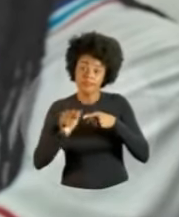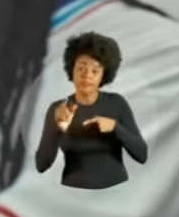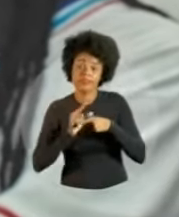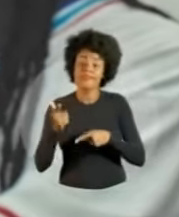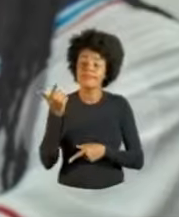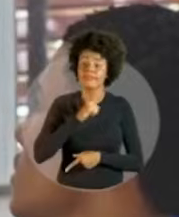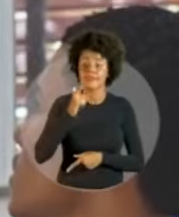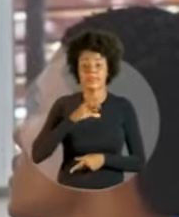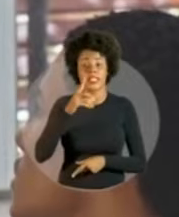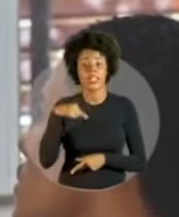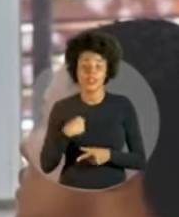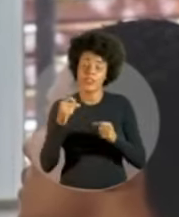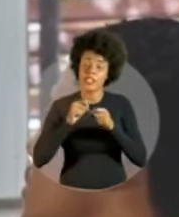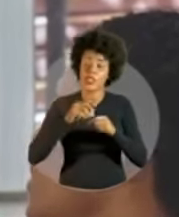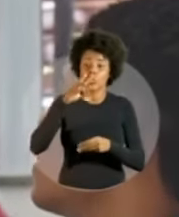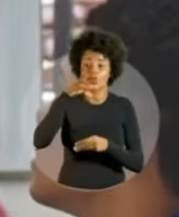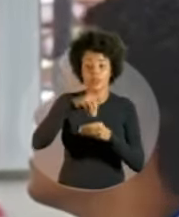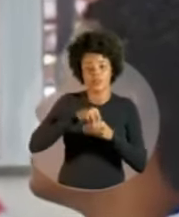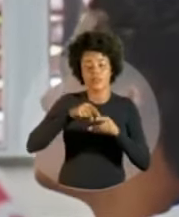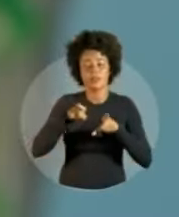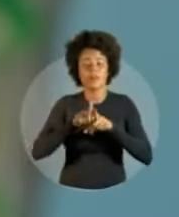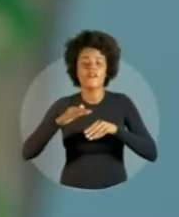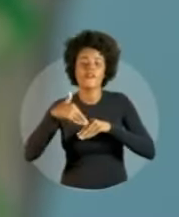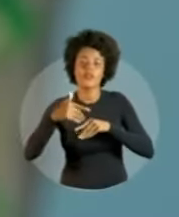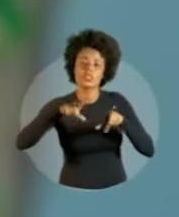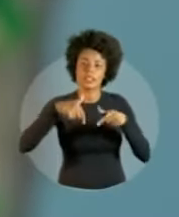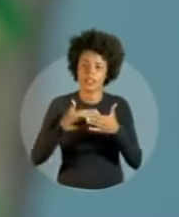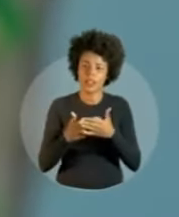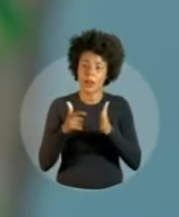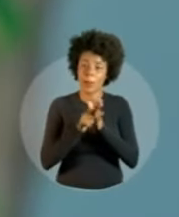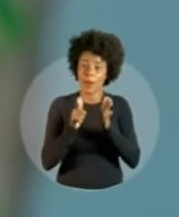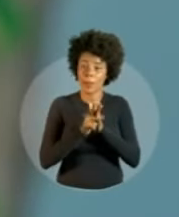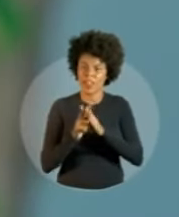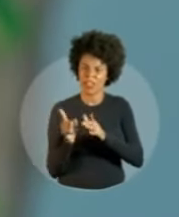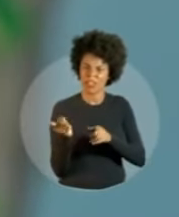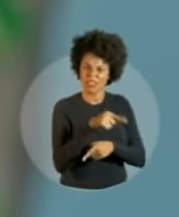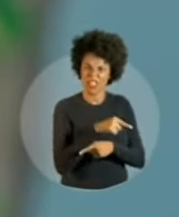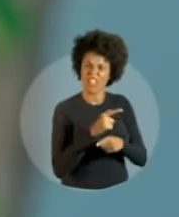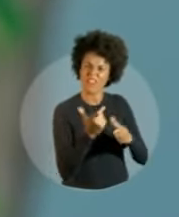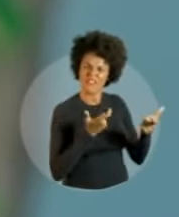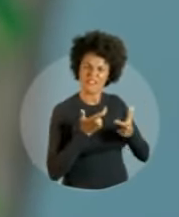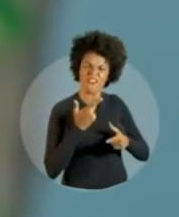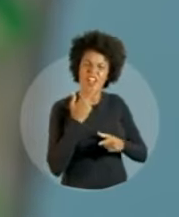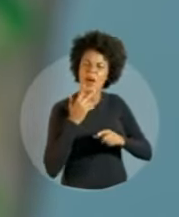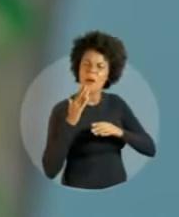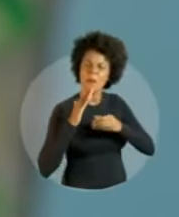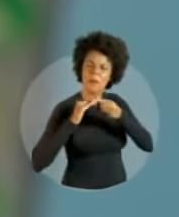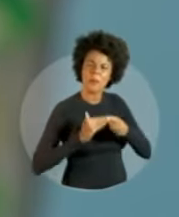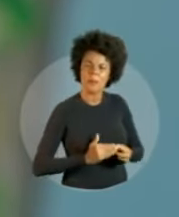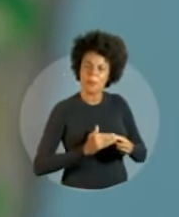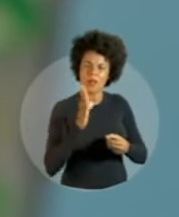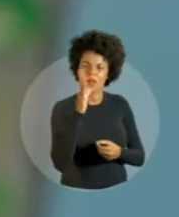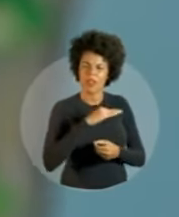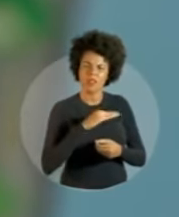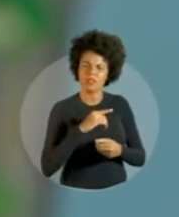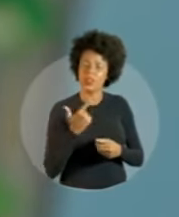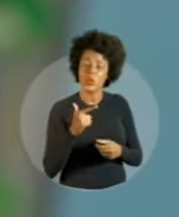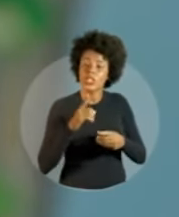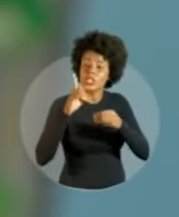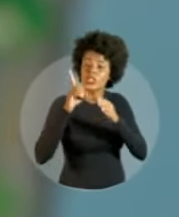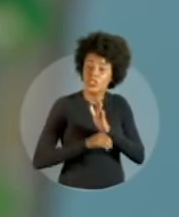que fizemos dentro e fora das salas de aula. O papel da oposição é criticar, mas ninguém tem o direito de